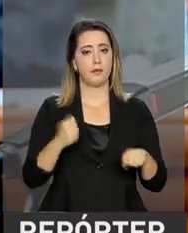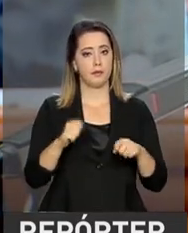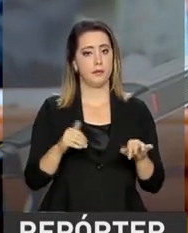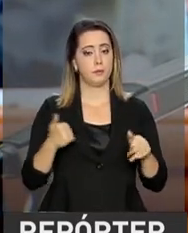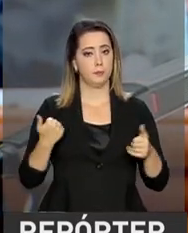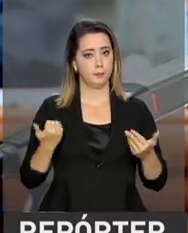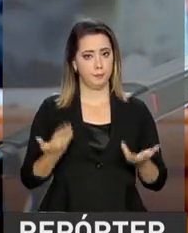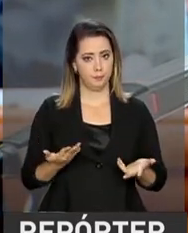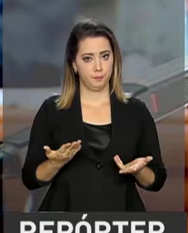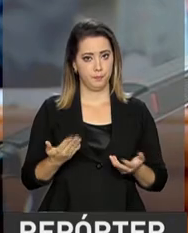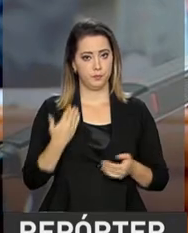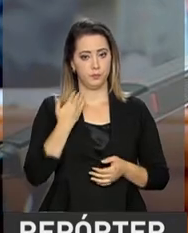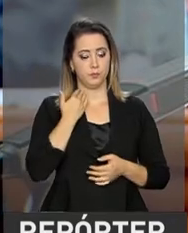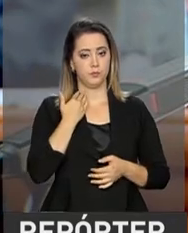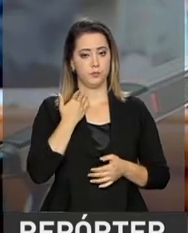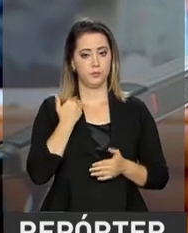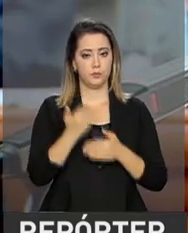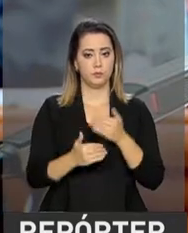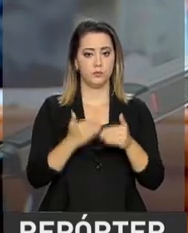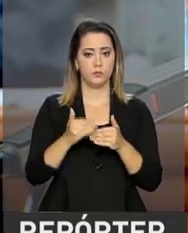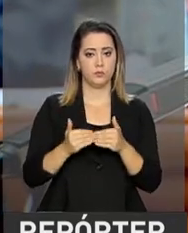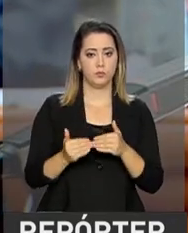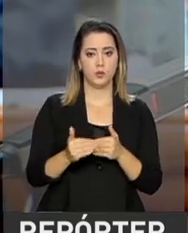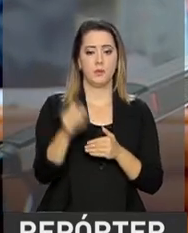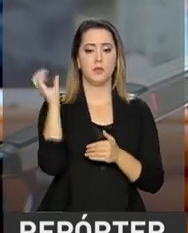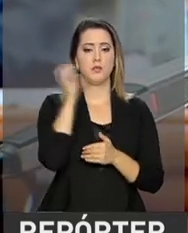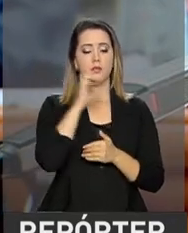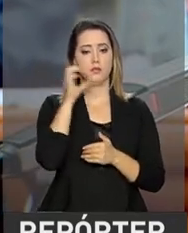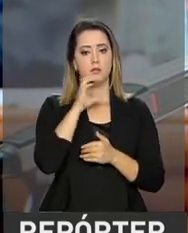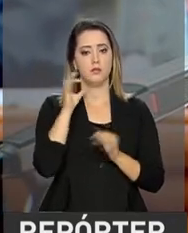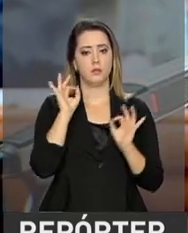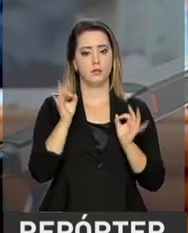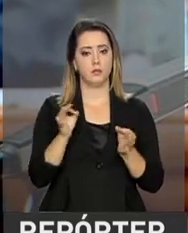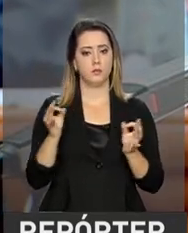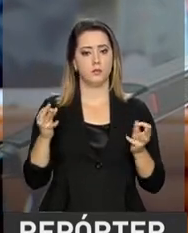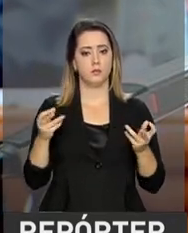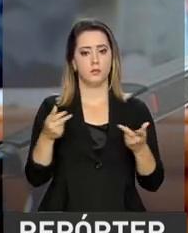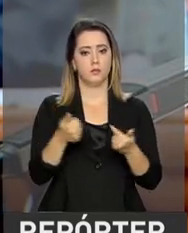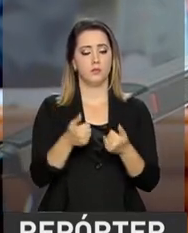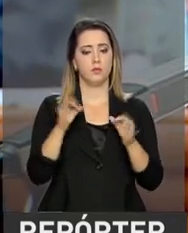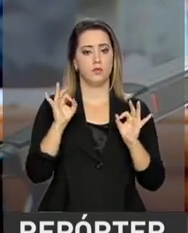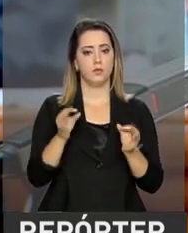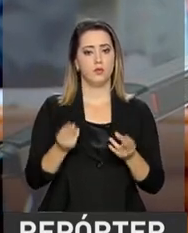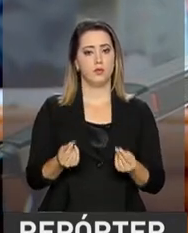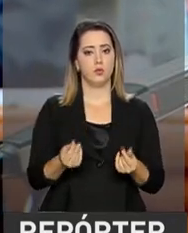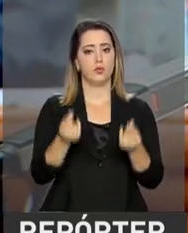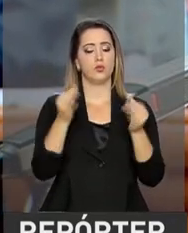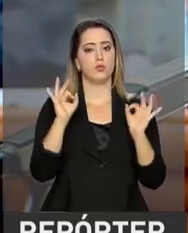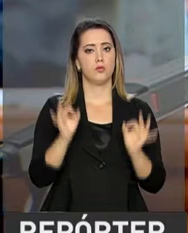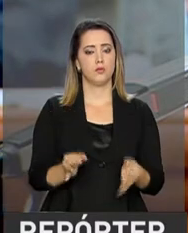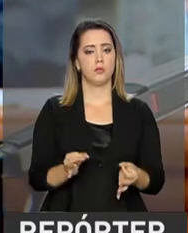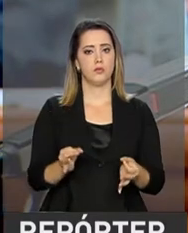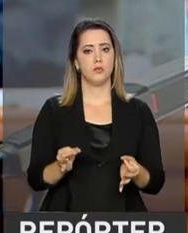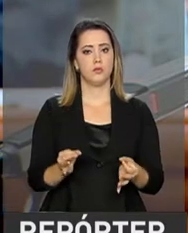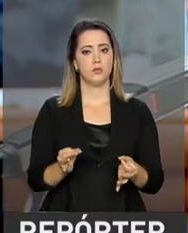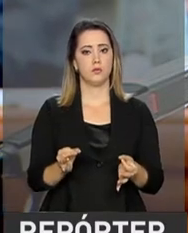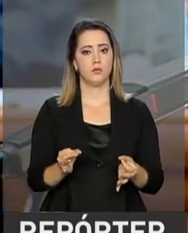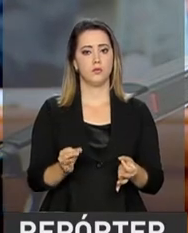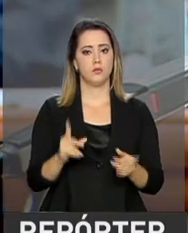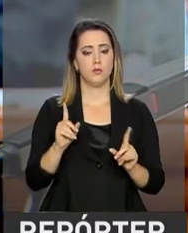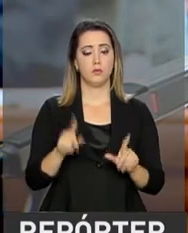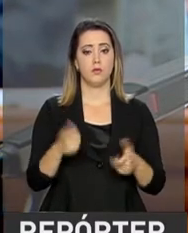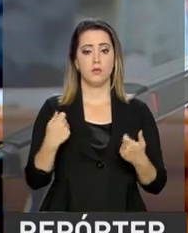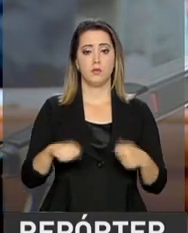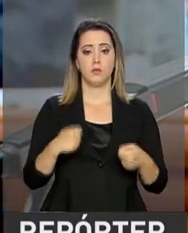que o banco se mantém a ágil eficiente e financeiramente saudável é preciso